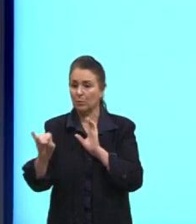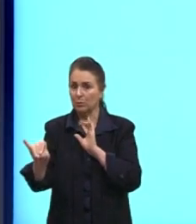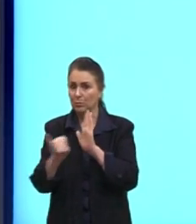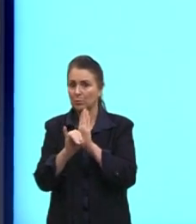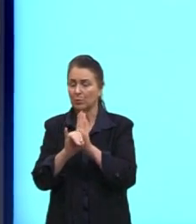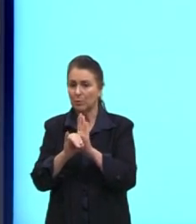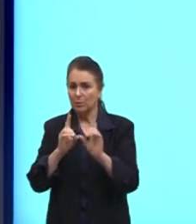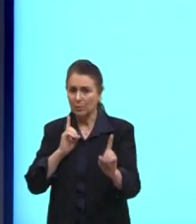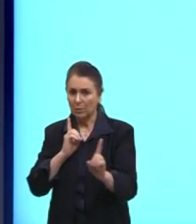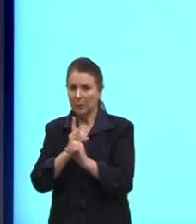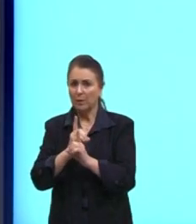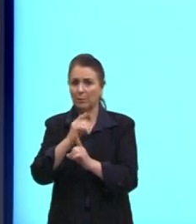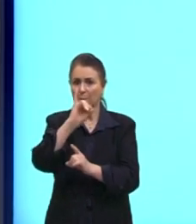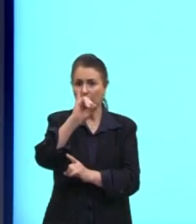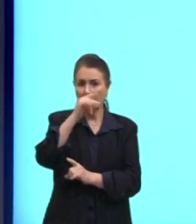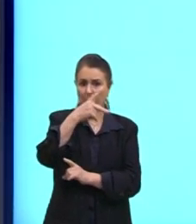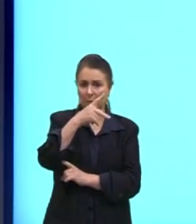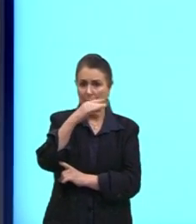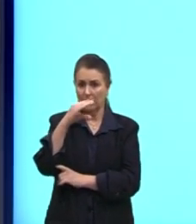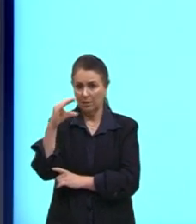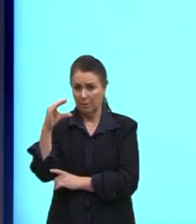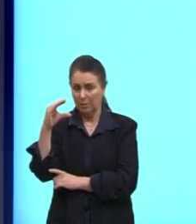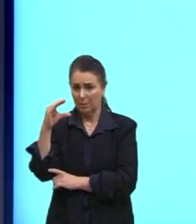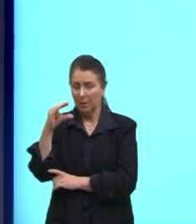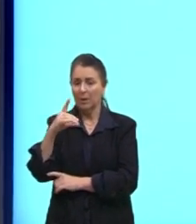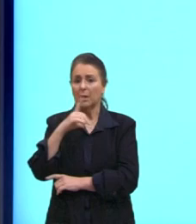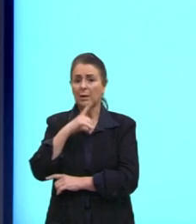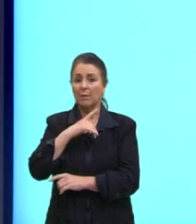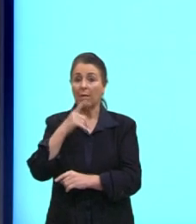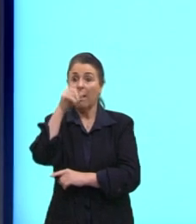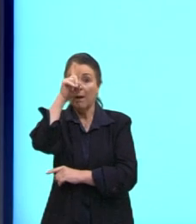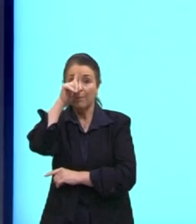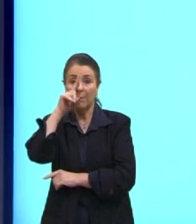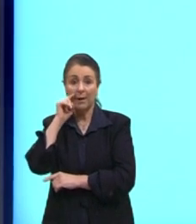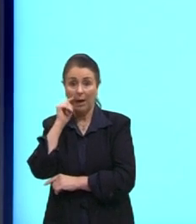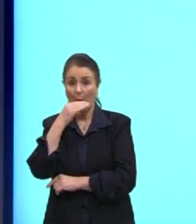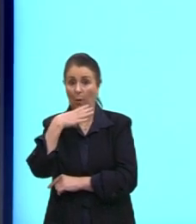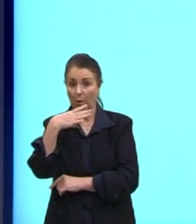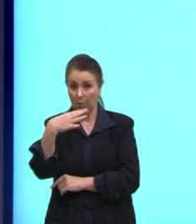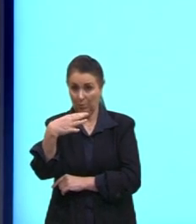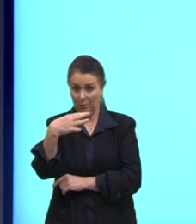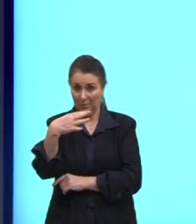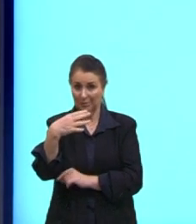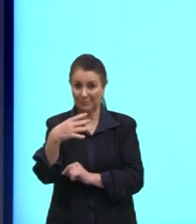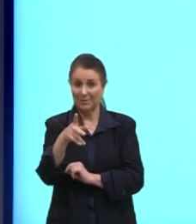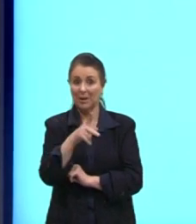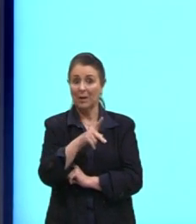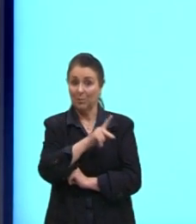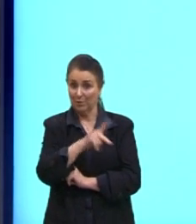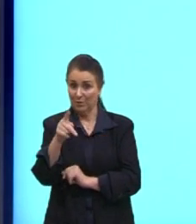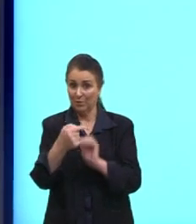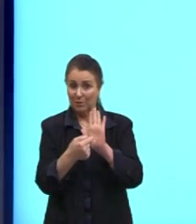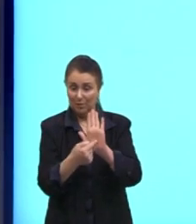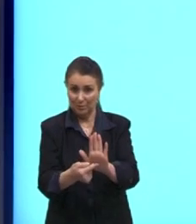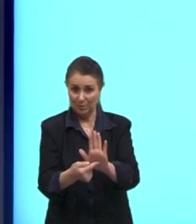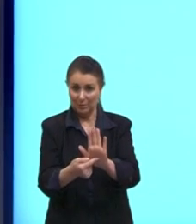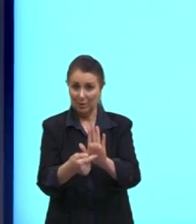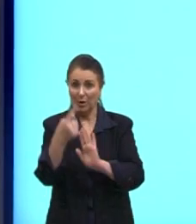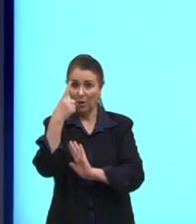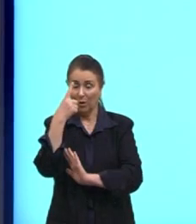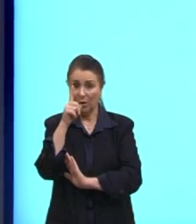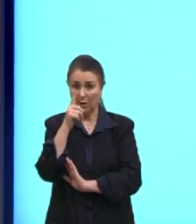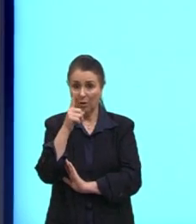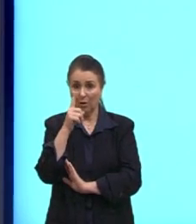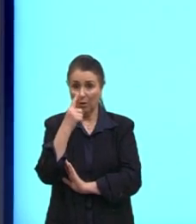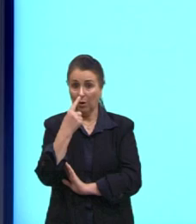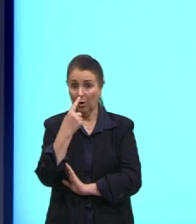ipcc que nós temos então em amarelo a mesma coisa do Semáforo né Amarelo